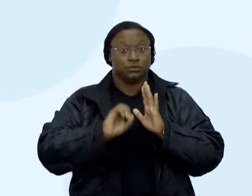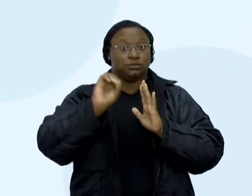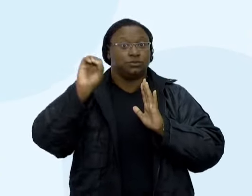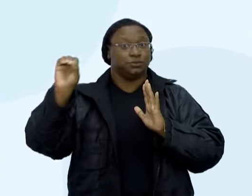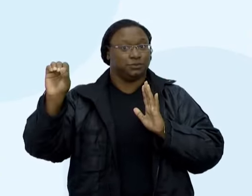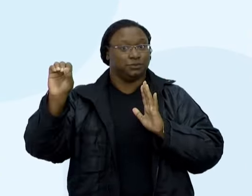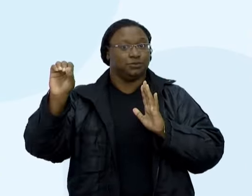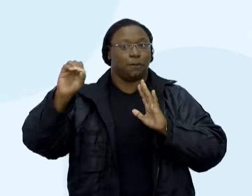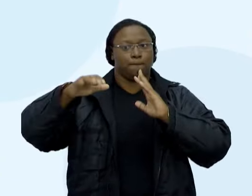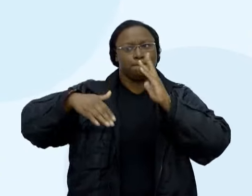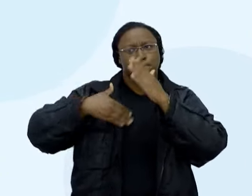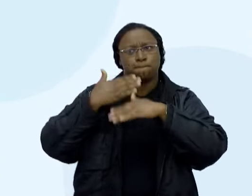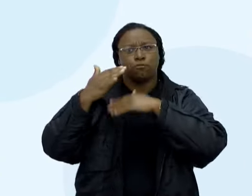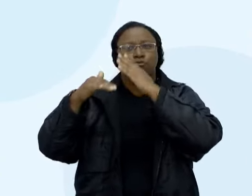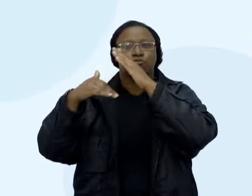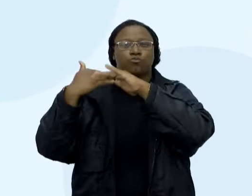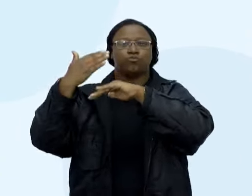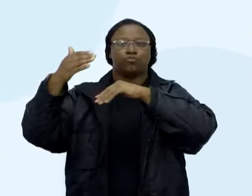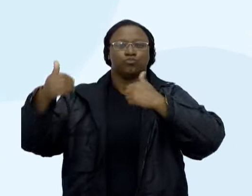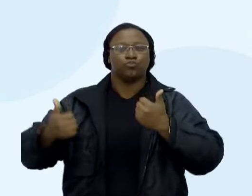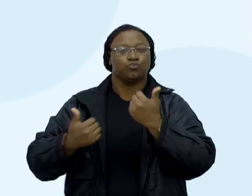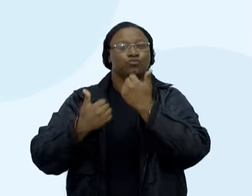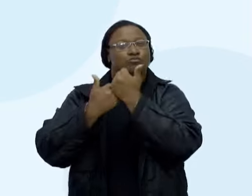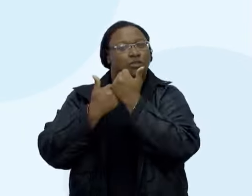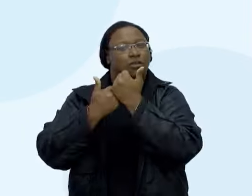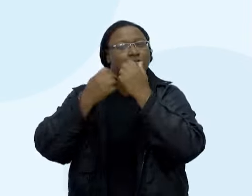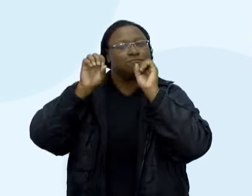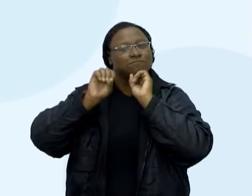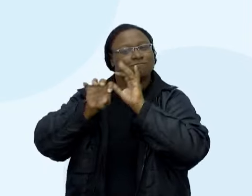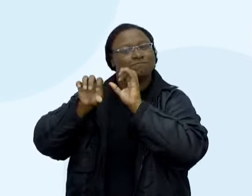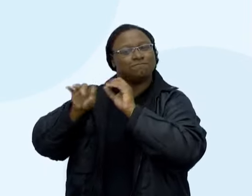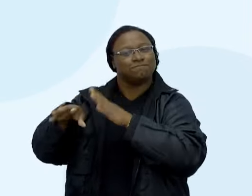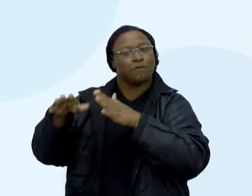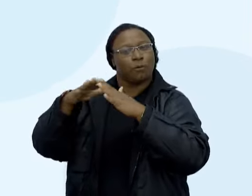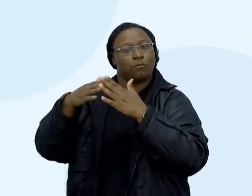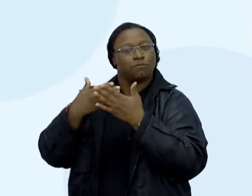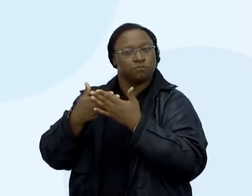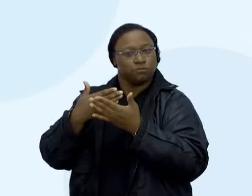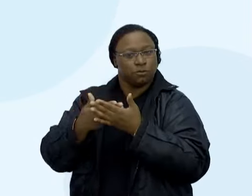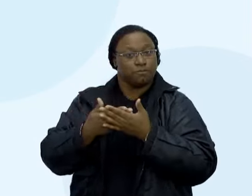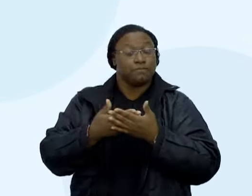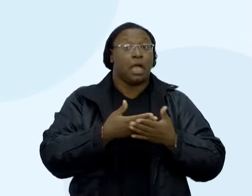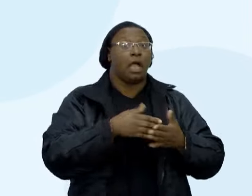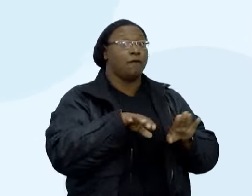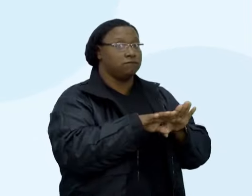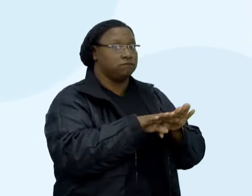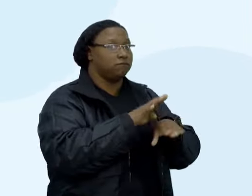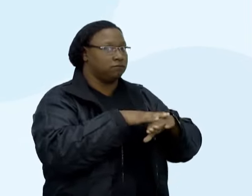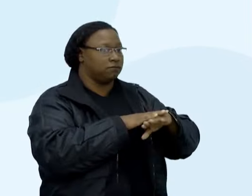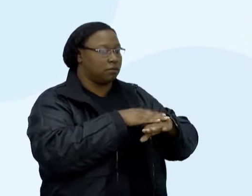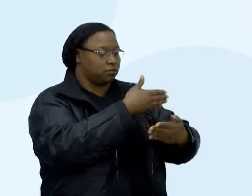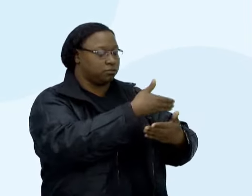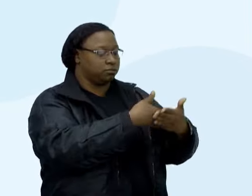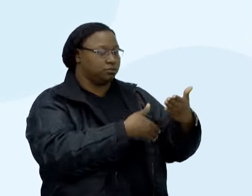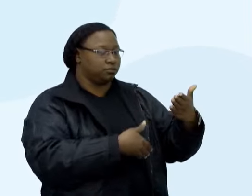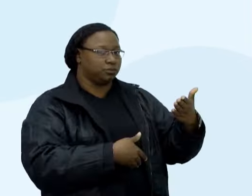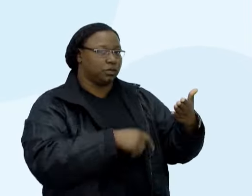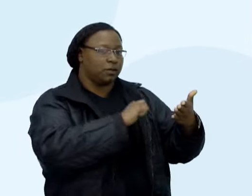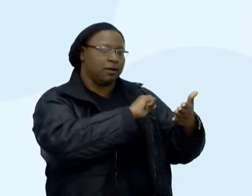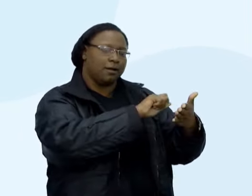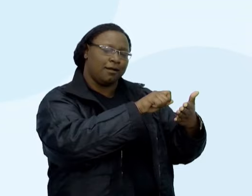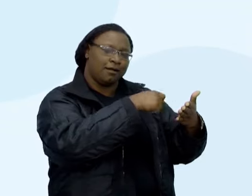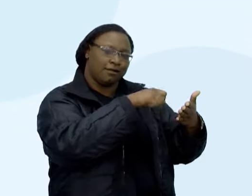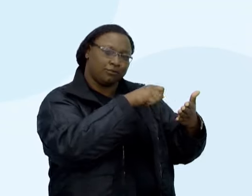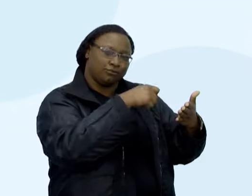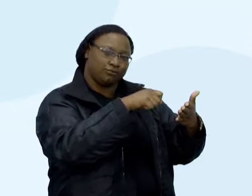o seu desenvolvimento escolar e, para isso, elabore uma rotina de acompanhamento das aulas do nosso componente, fazendo as